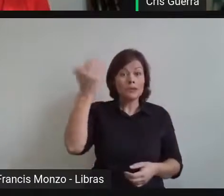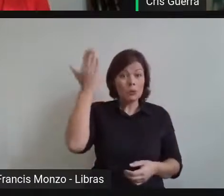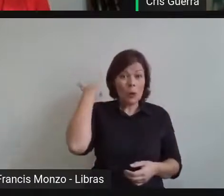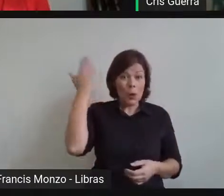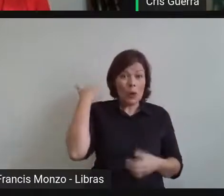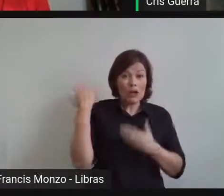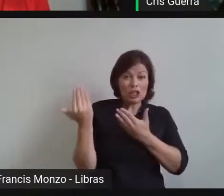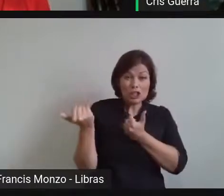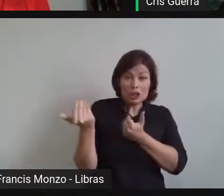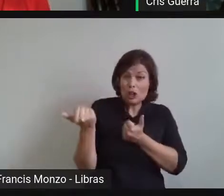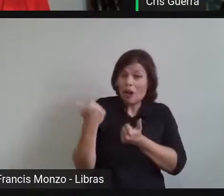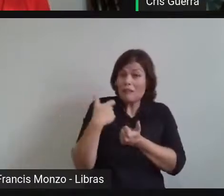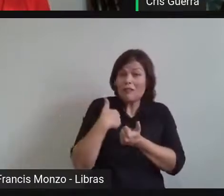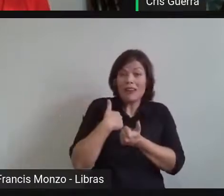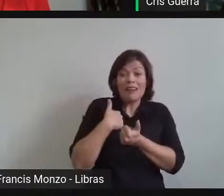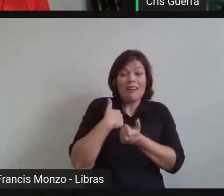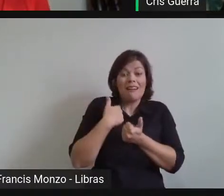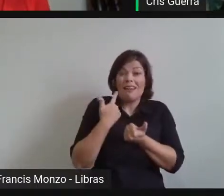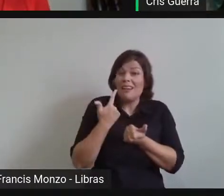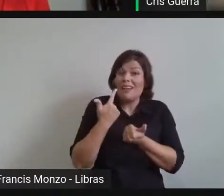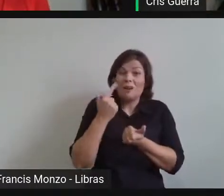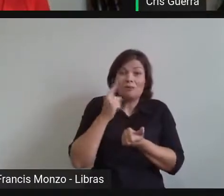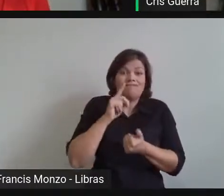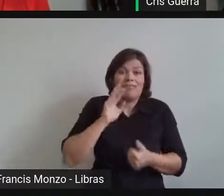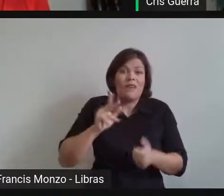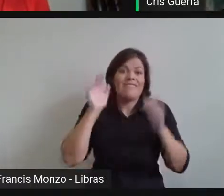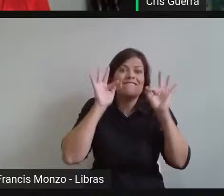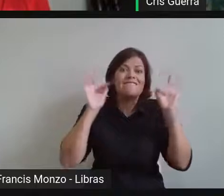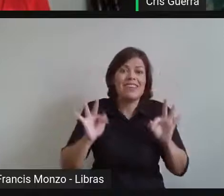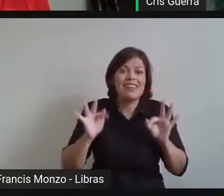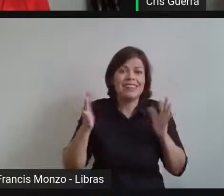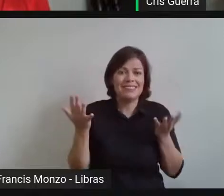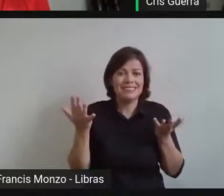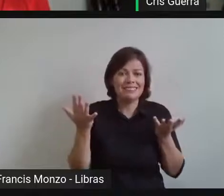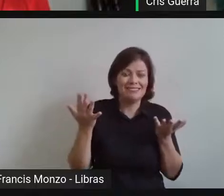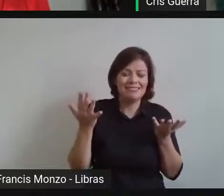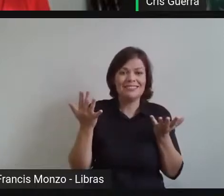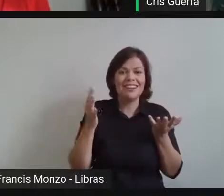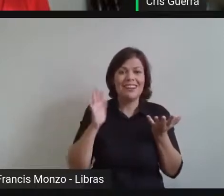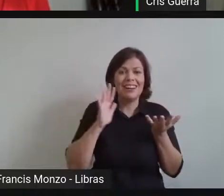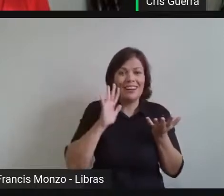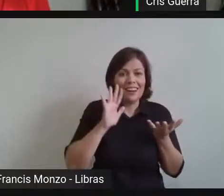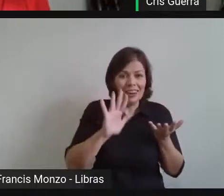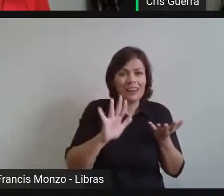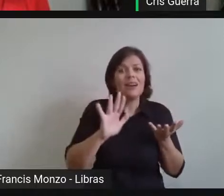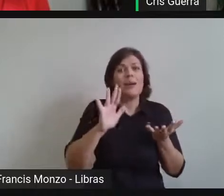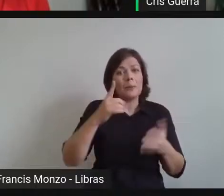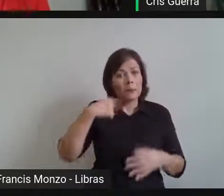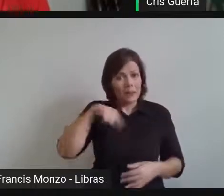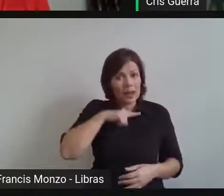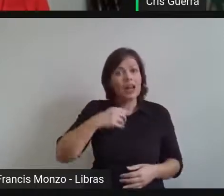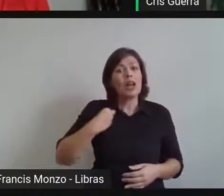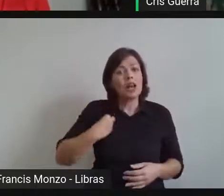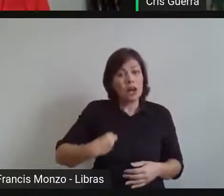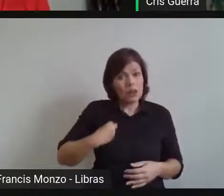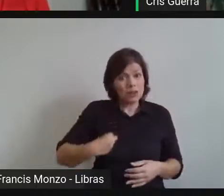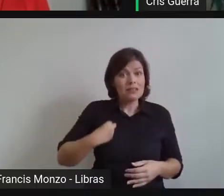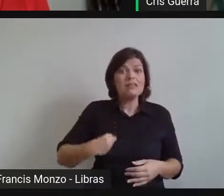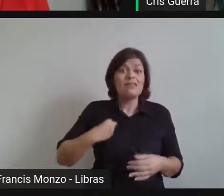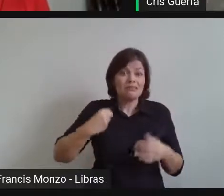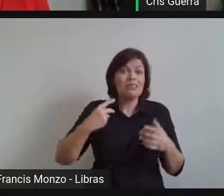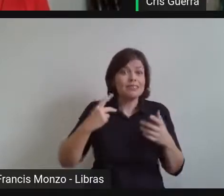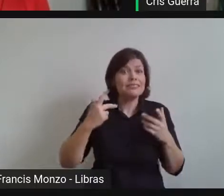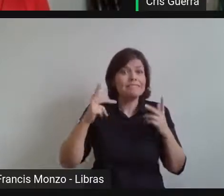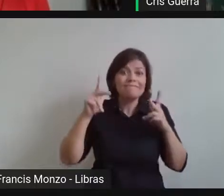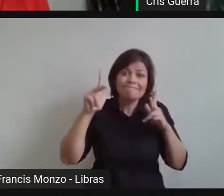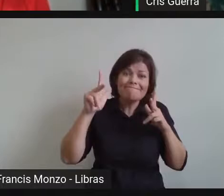tempo foi meio desarranjado para mim. Mas tem uma lógica na vida de todo mundo, se você comparar, né? Assim, tem algo